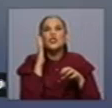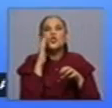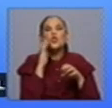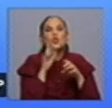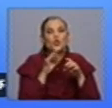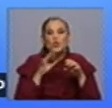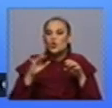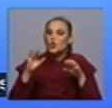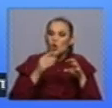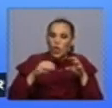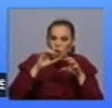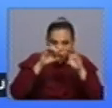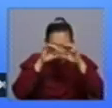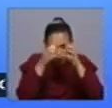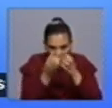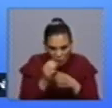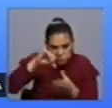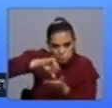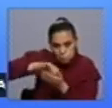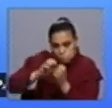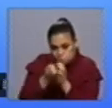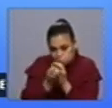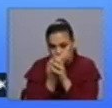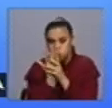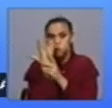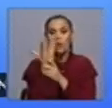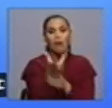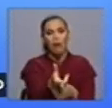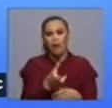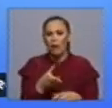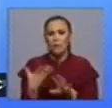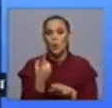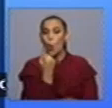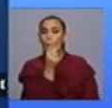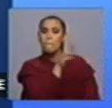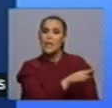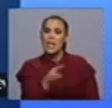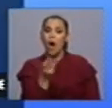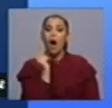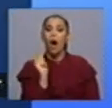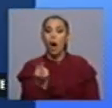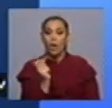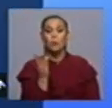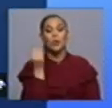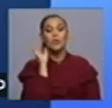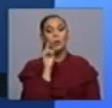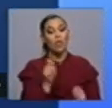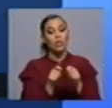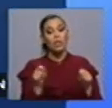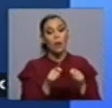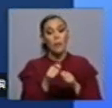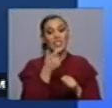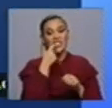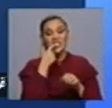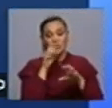fundamentais para criar o seu próprio núcleo. E, portanto, isso foi relativamente rápido, aproximadamente 1 milhão de anos para, e aqui é importante o tamanho destes